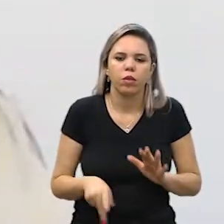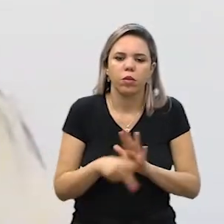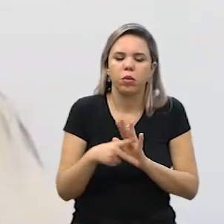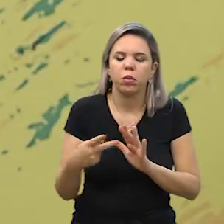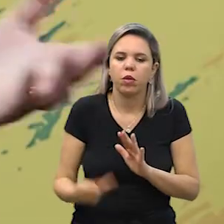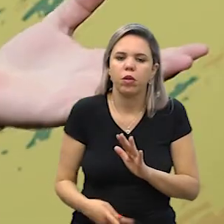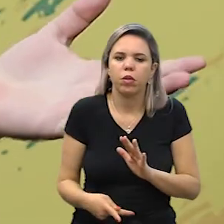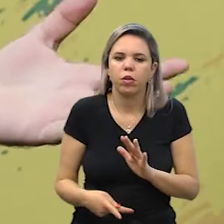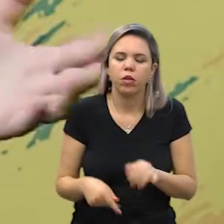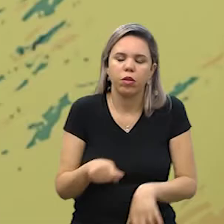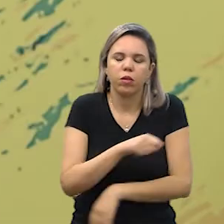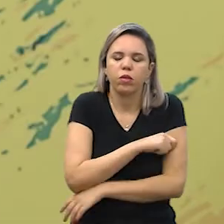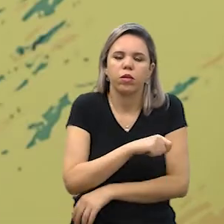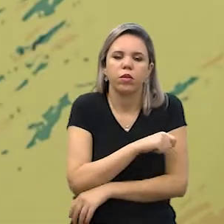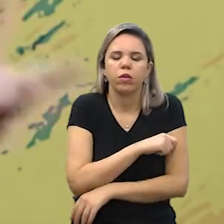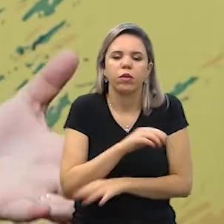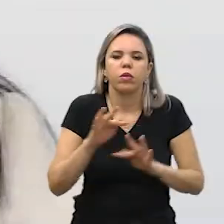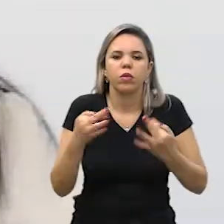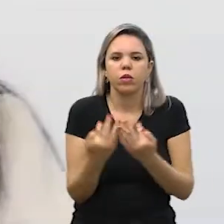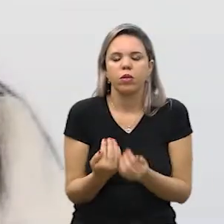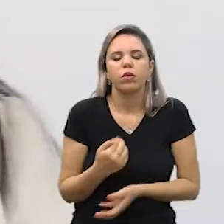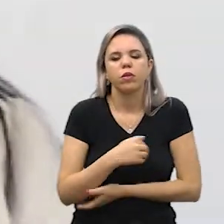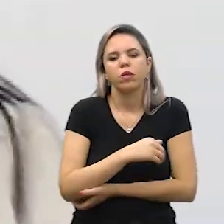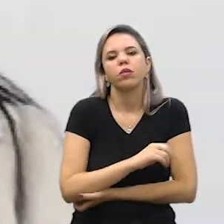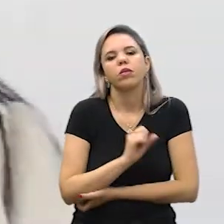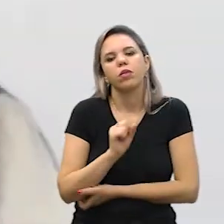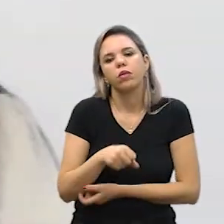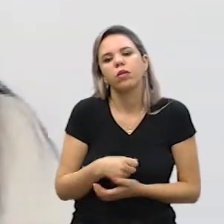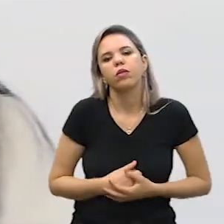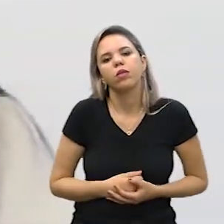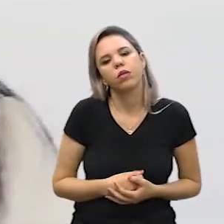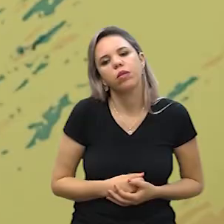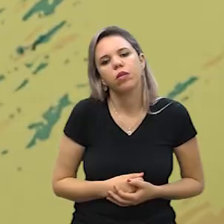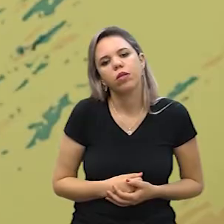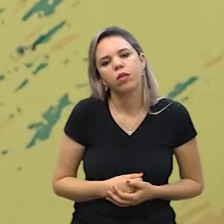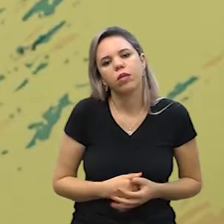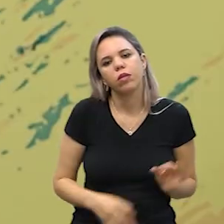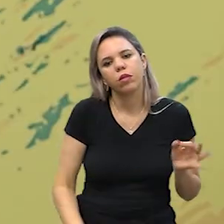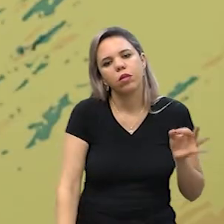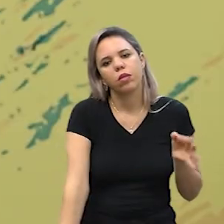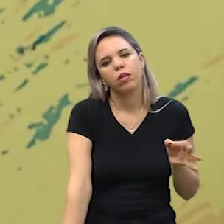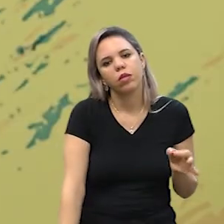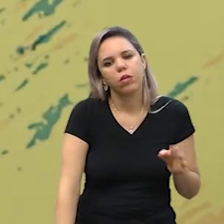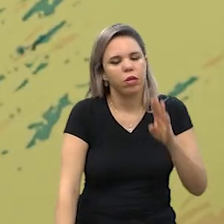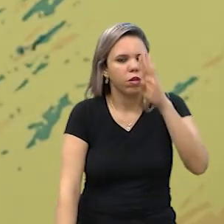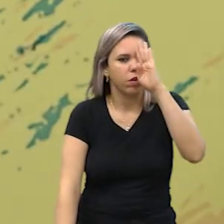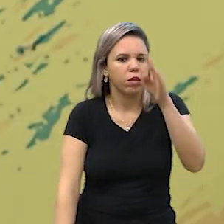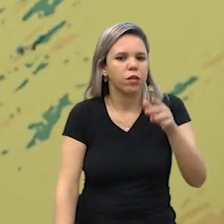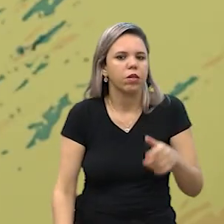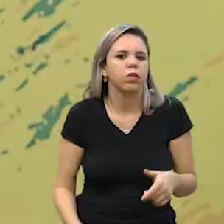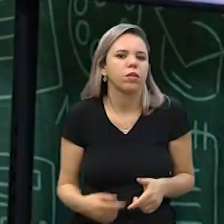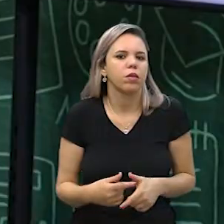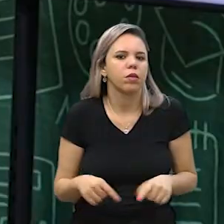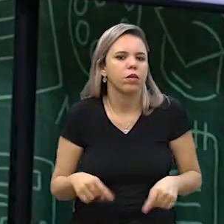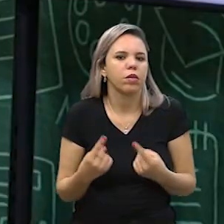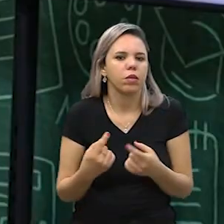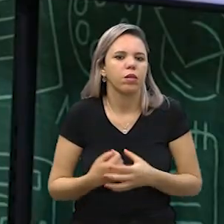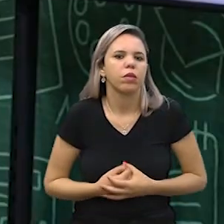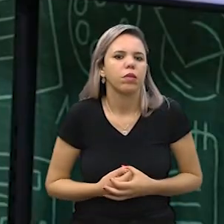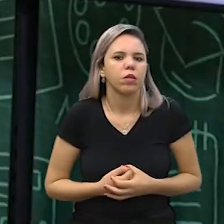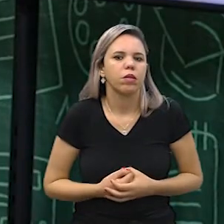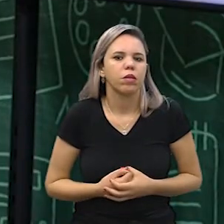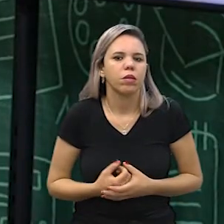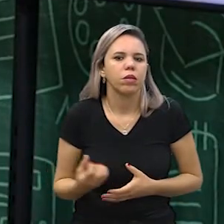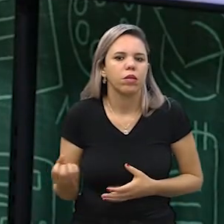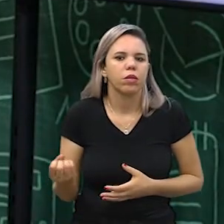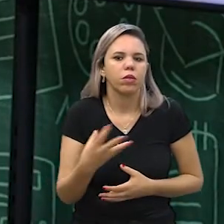próprios estudantes, os pais, não é? Sim. É certamente o principal desafio novo. Disso tudo, Sim, o